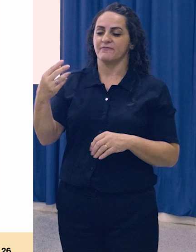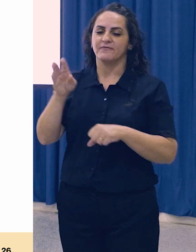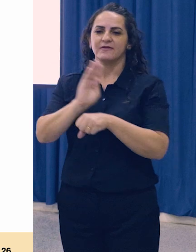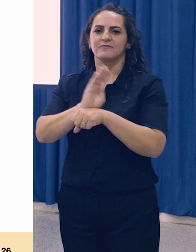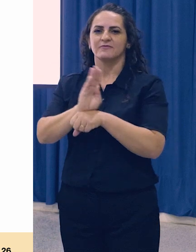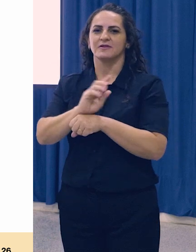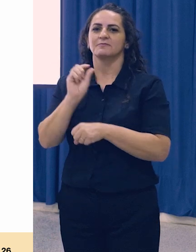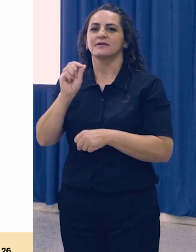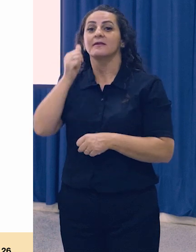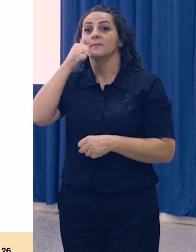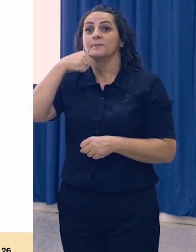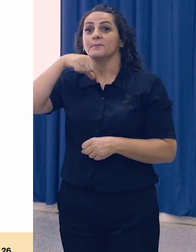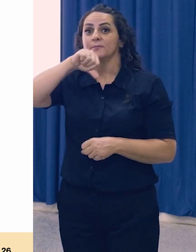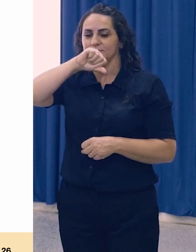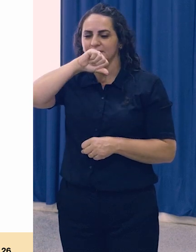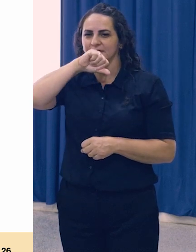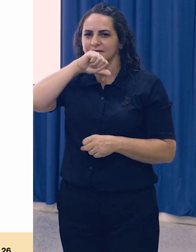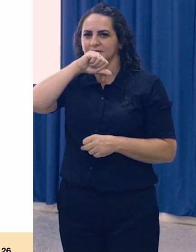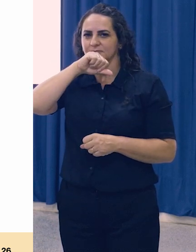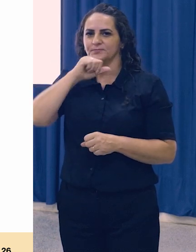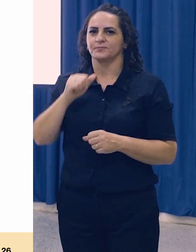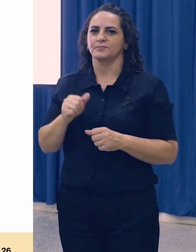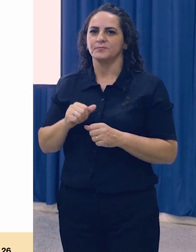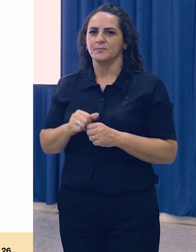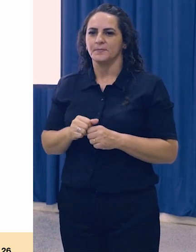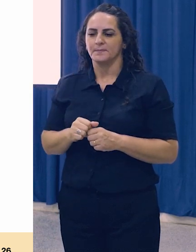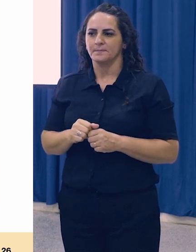O Facebook do filme...